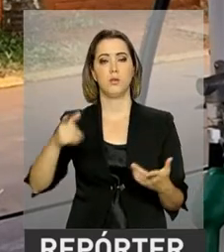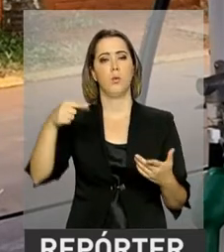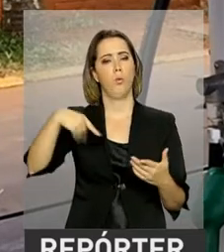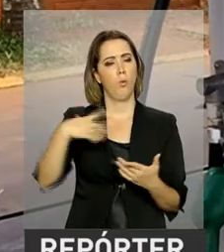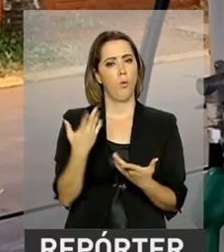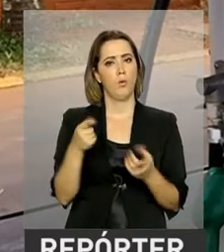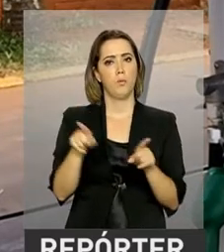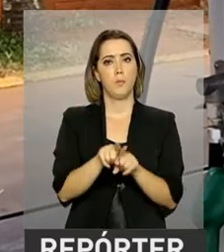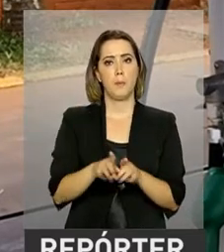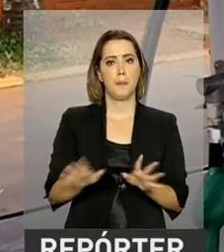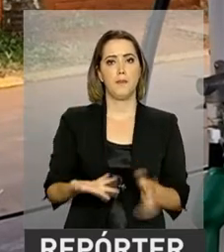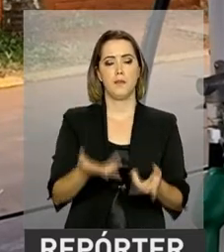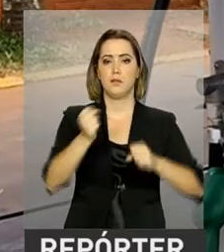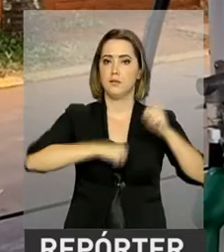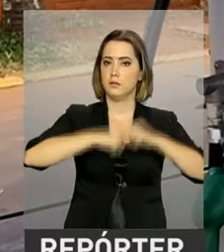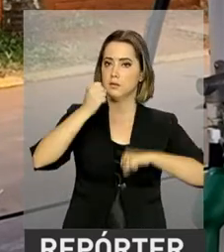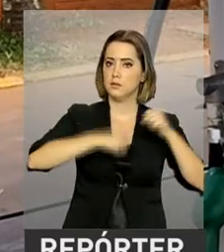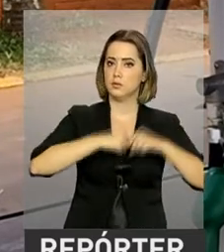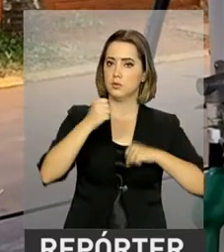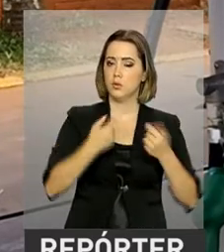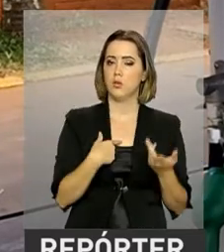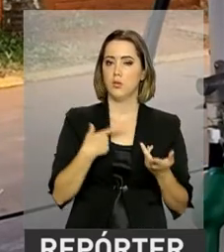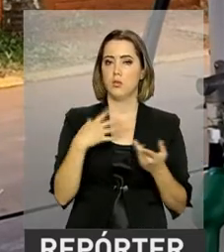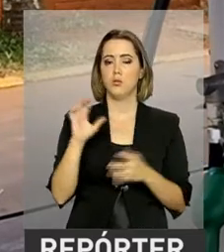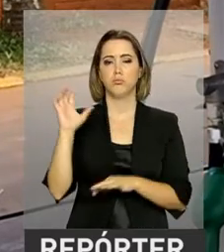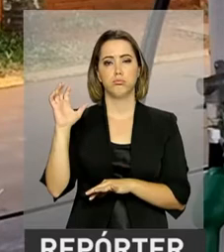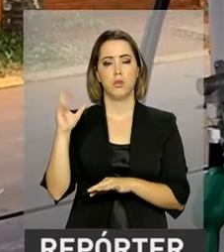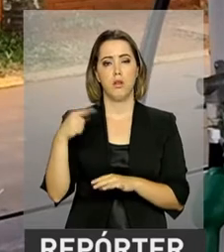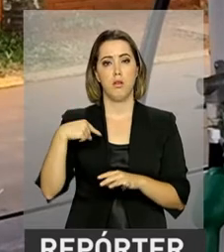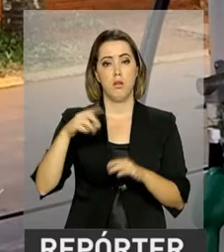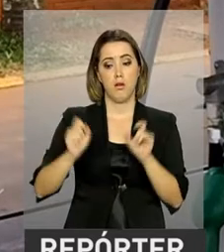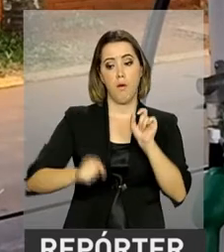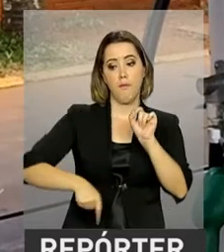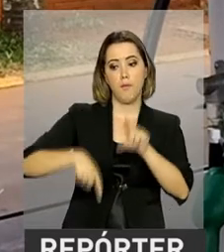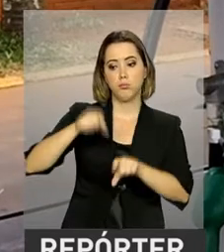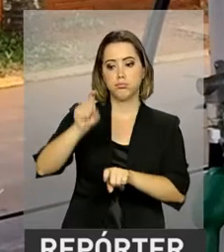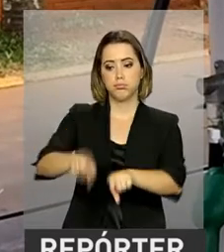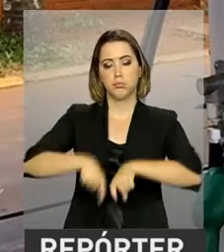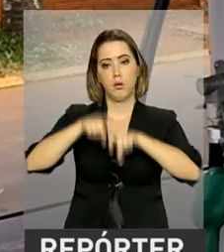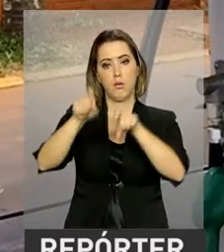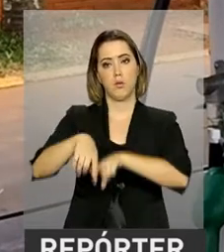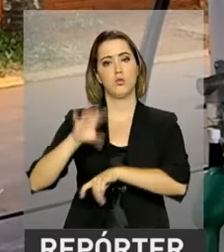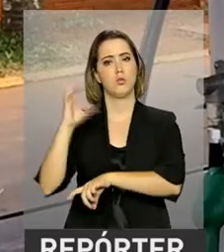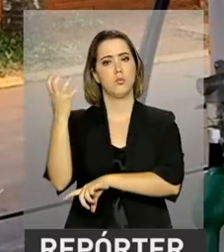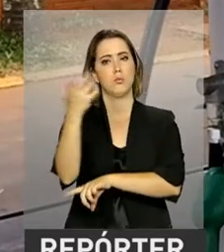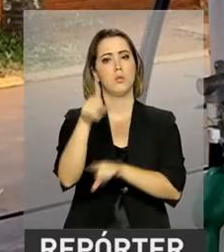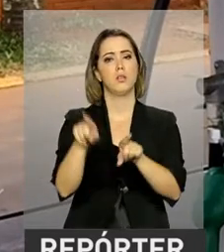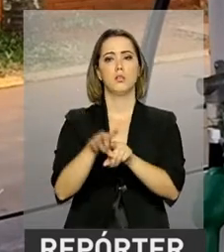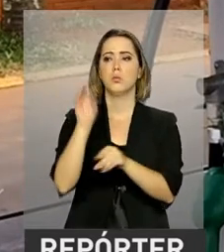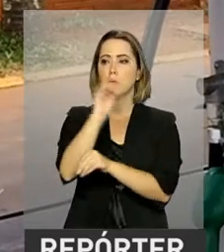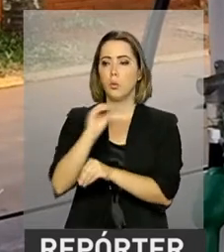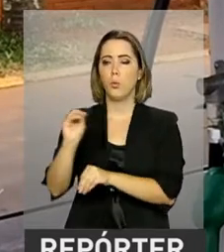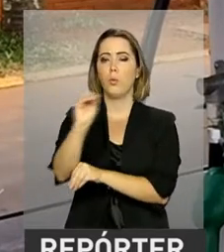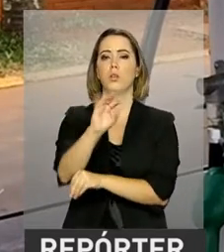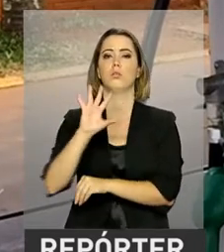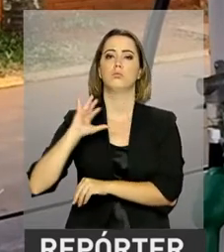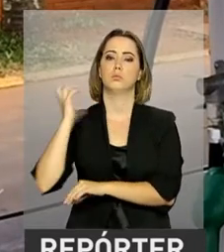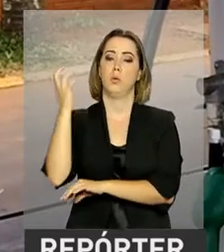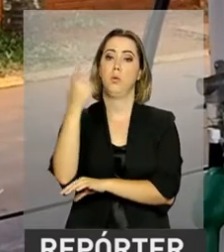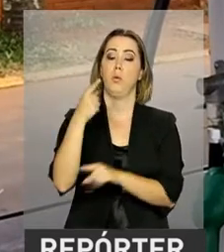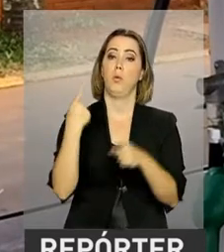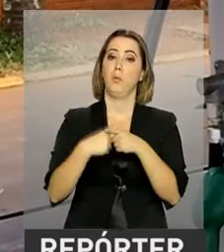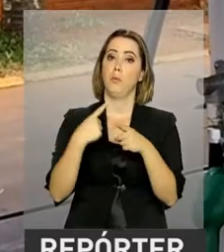país o mesmo incentivo à produção de plantas oleaginosas e isso ainda contribui com a preservação do meio ambiente já que o biodiesel